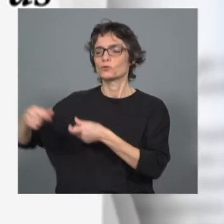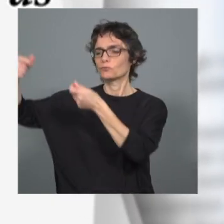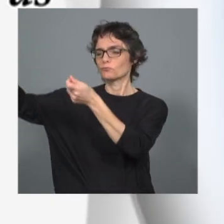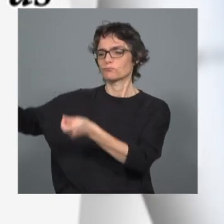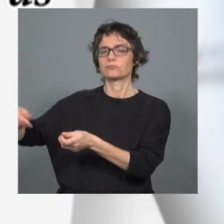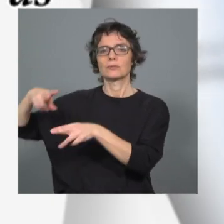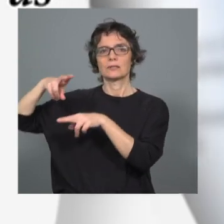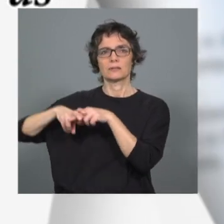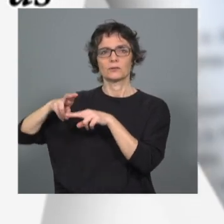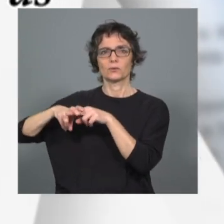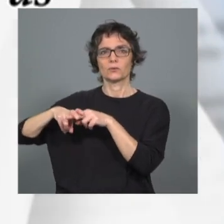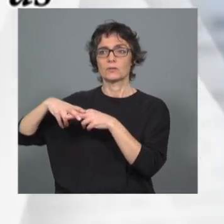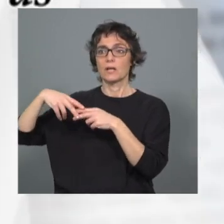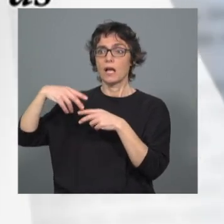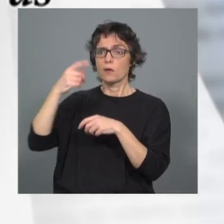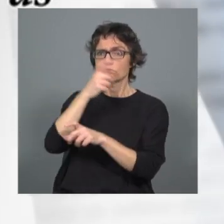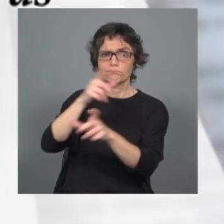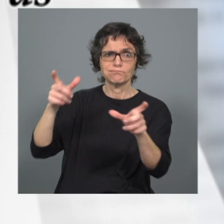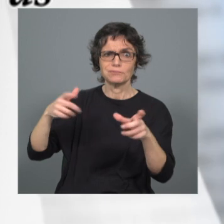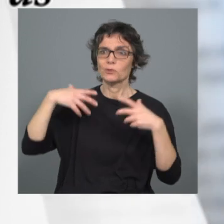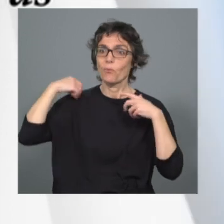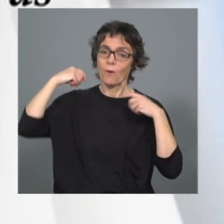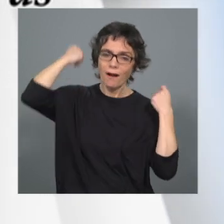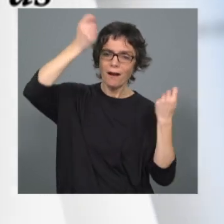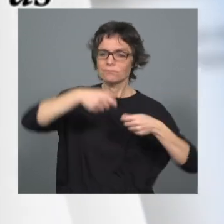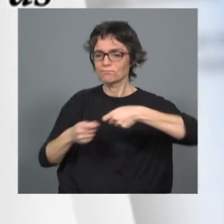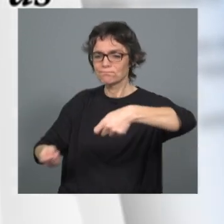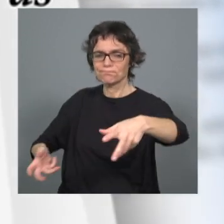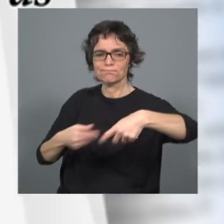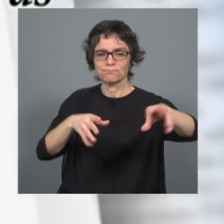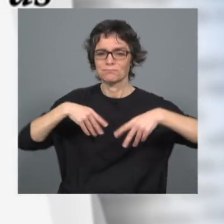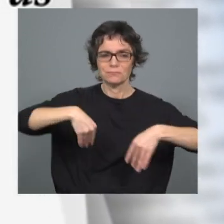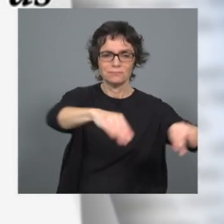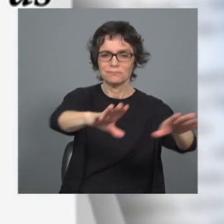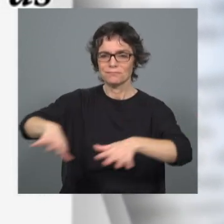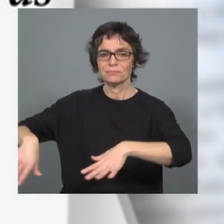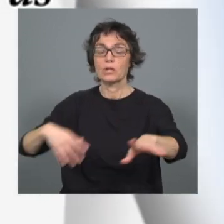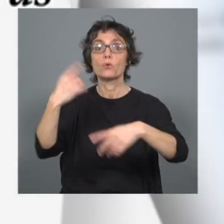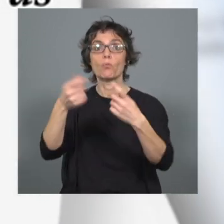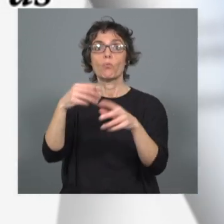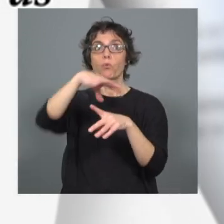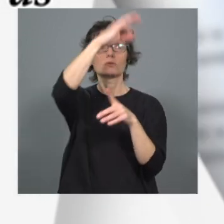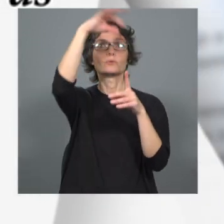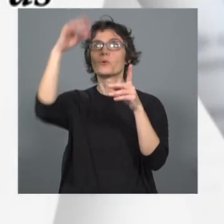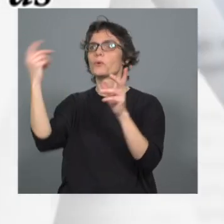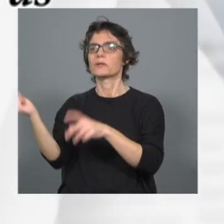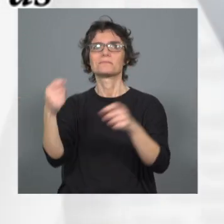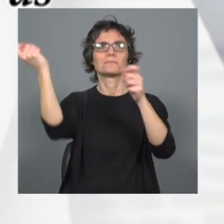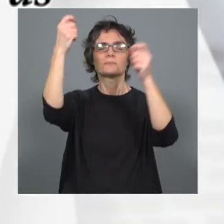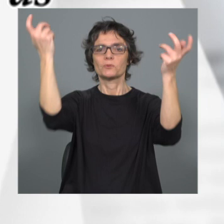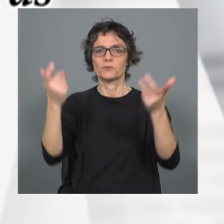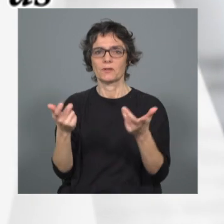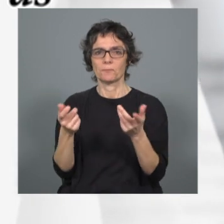Muitos estenderam as suas capas pelo caminho, e outros ramos que tinham cortado nos campos.